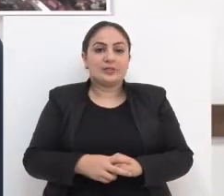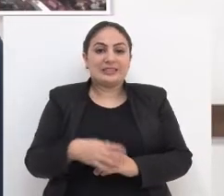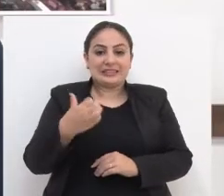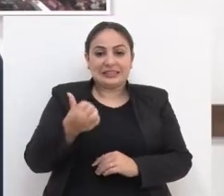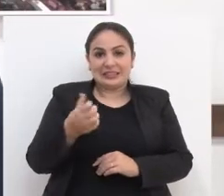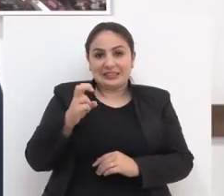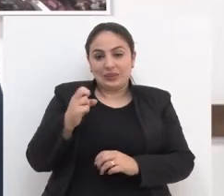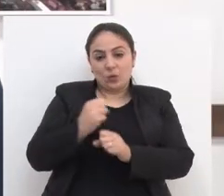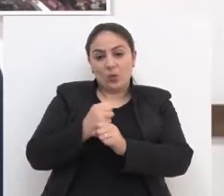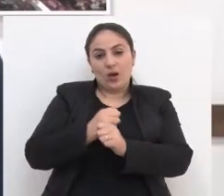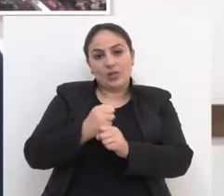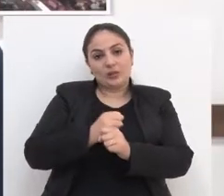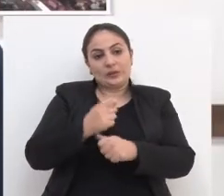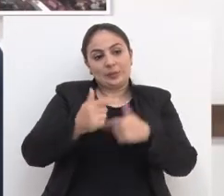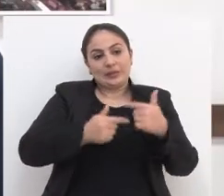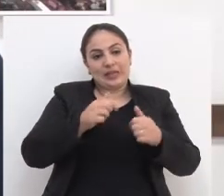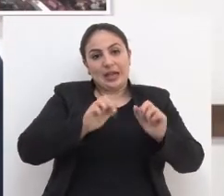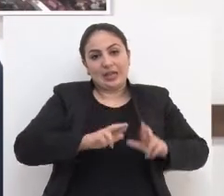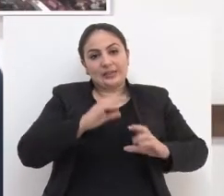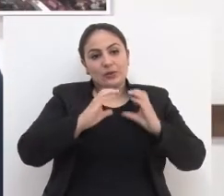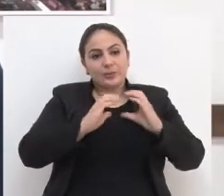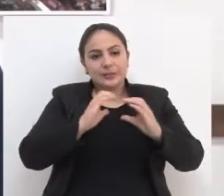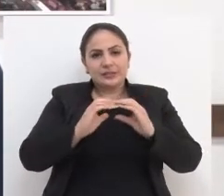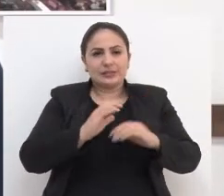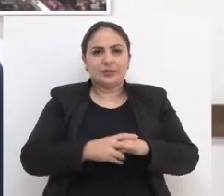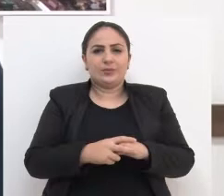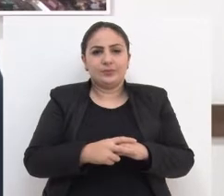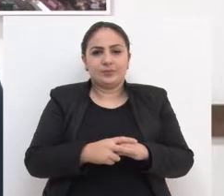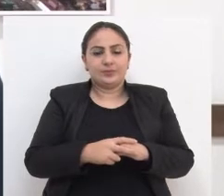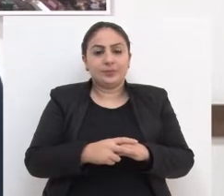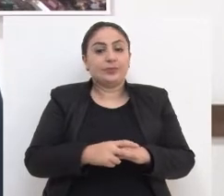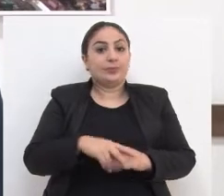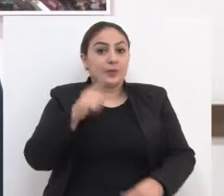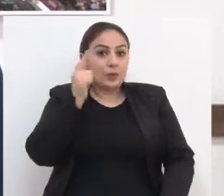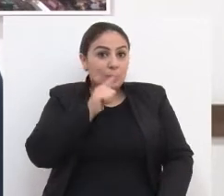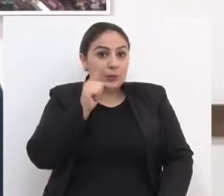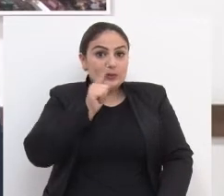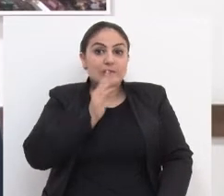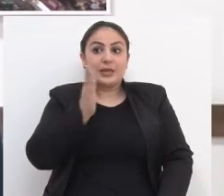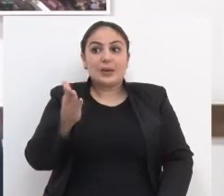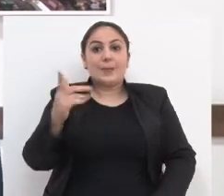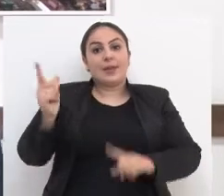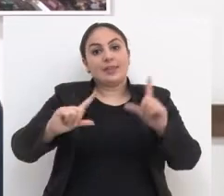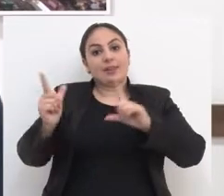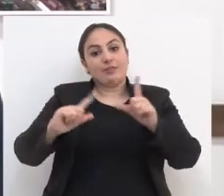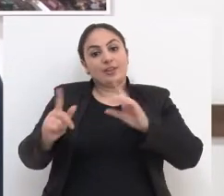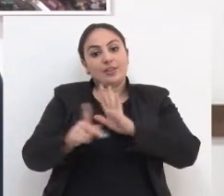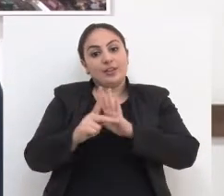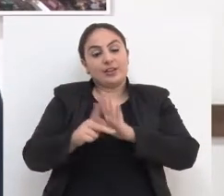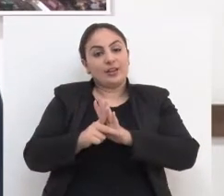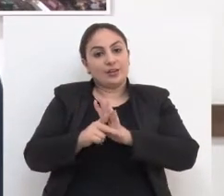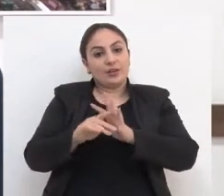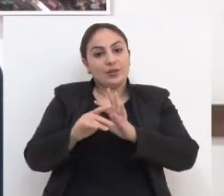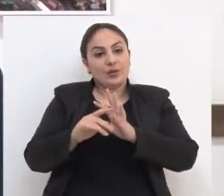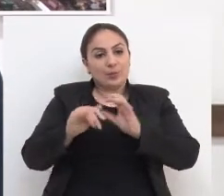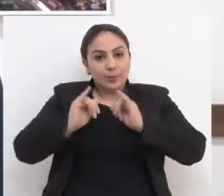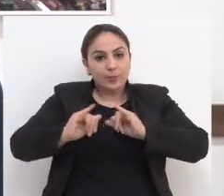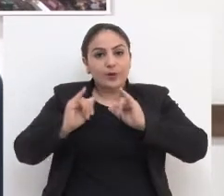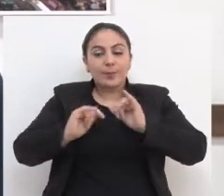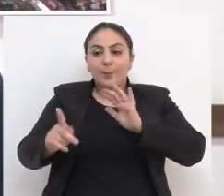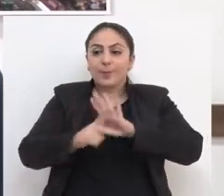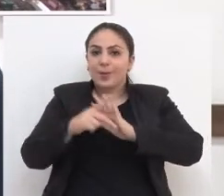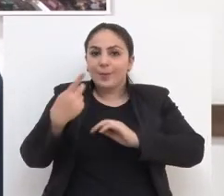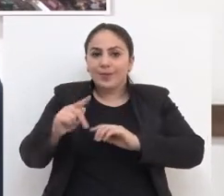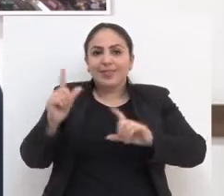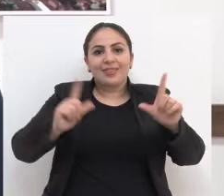anos de comunicação, passou em todas as rádios, conseguiu ir para a TV e ter seu programa na TV também,